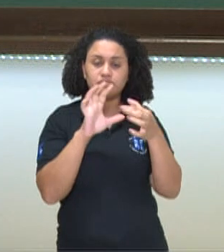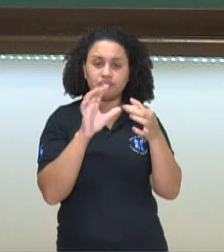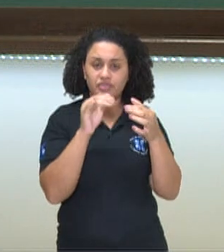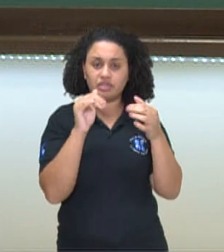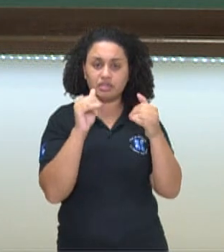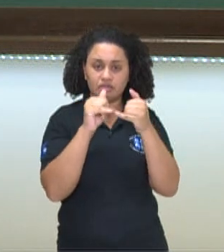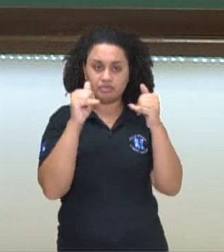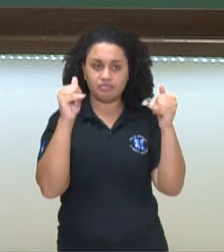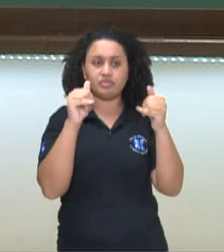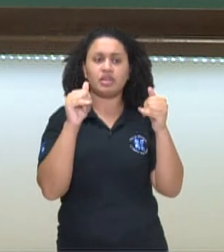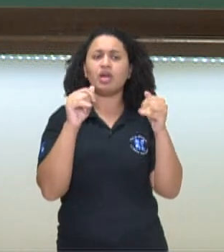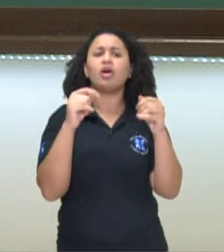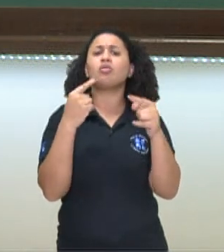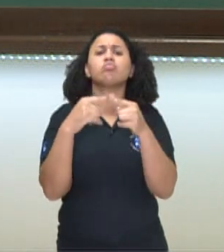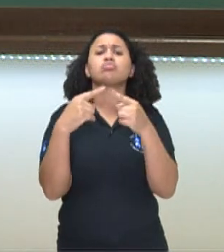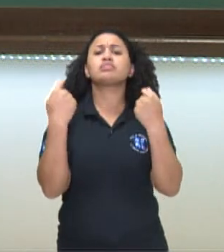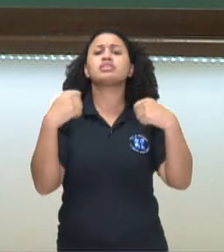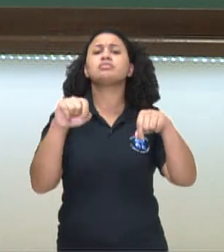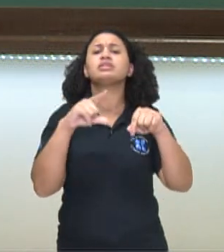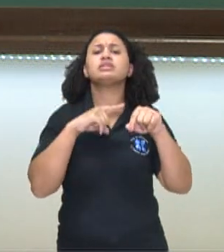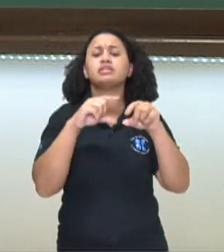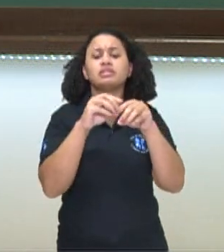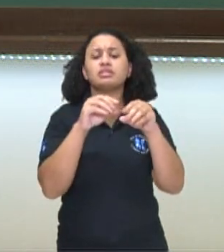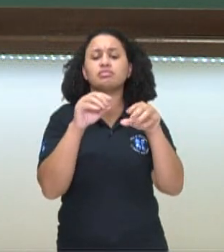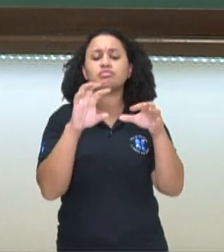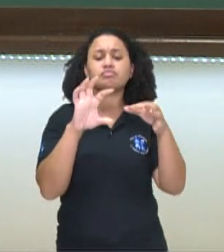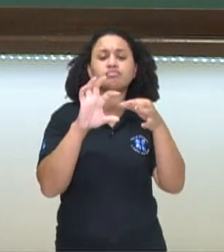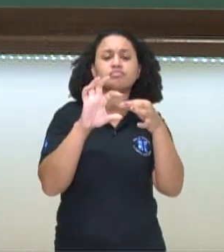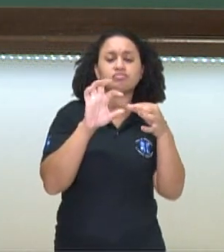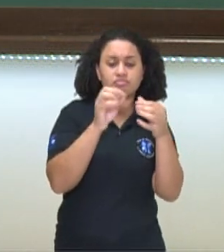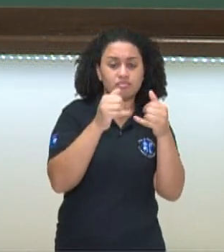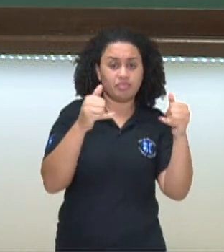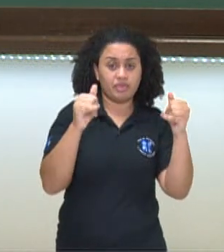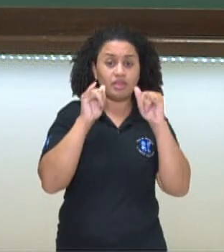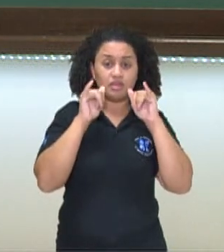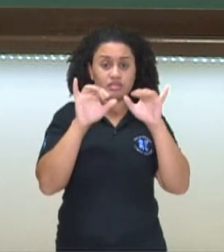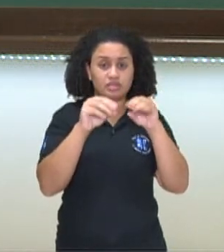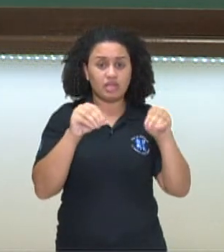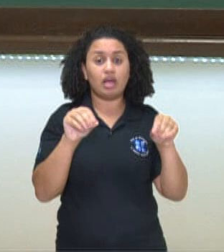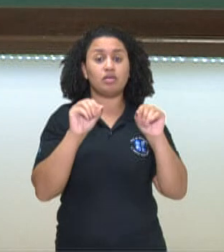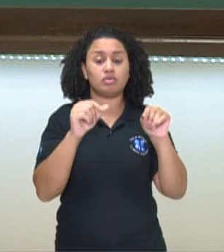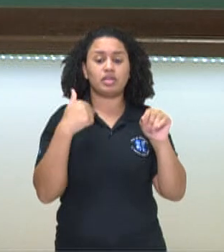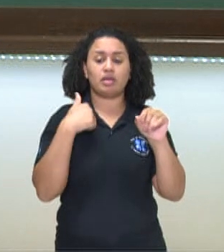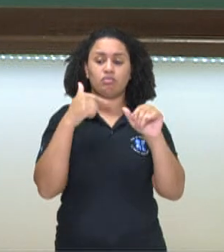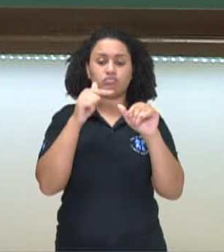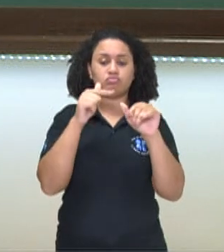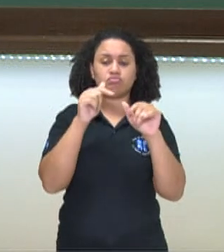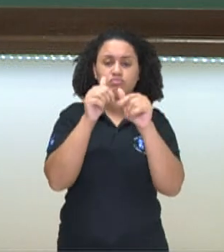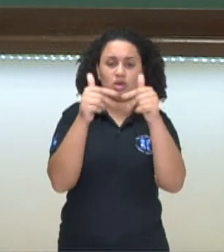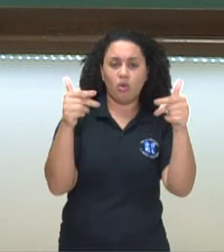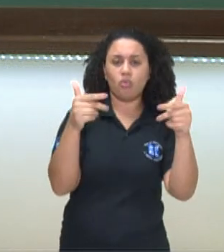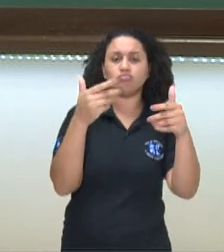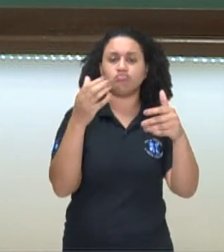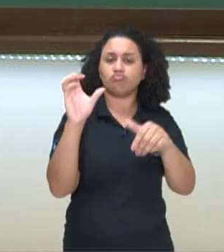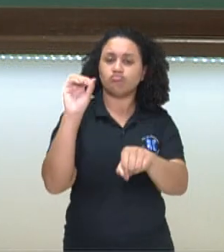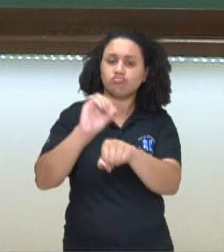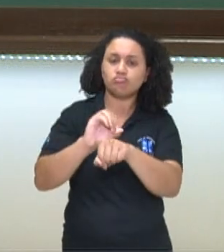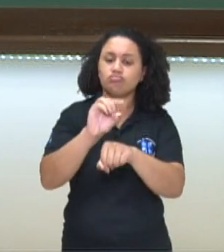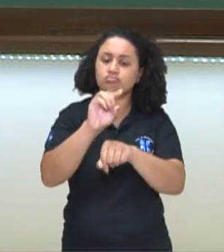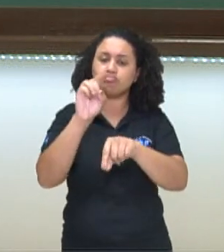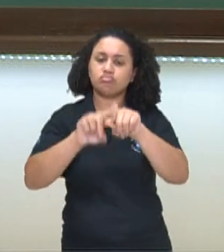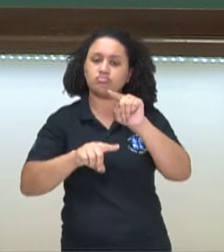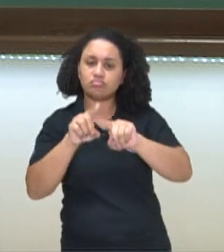que serve? O que é uma ligação terra de verdade? É você ligar um circuito, um corpo, um